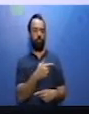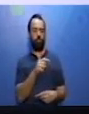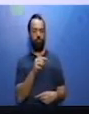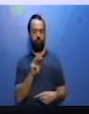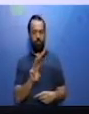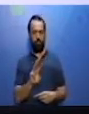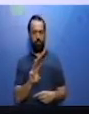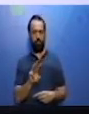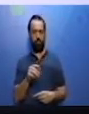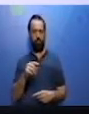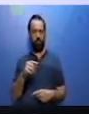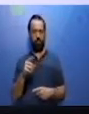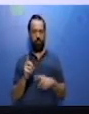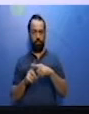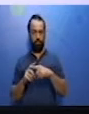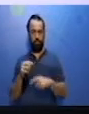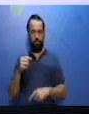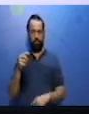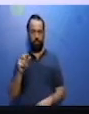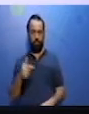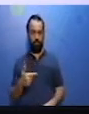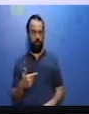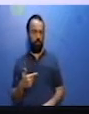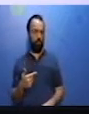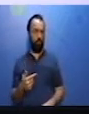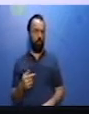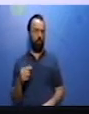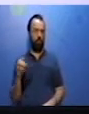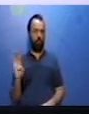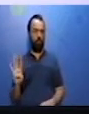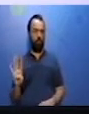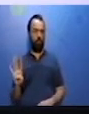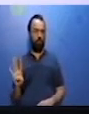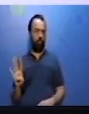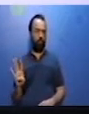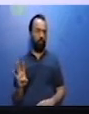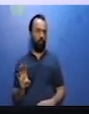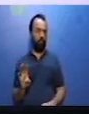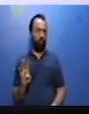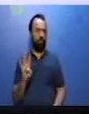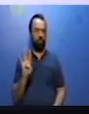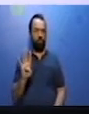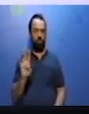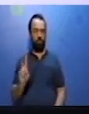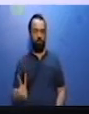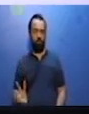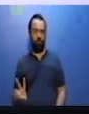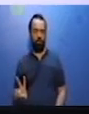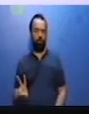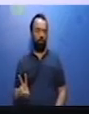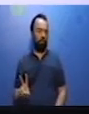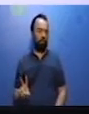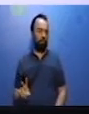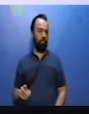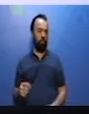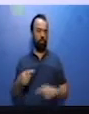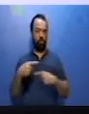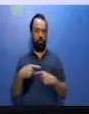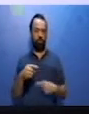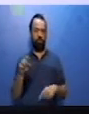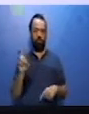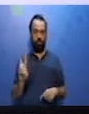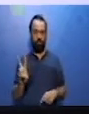paguei 7 horas ou saldo positivo de quatro só vai ficar aqui ó 4 / 2